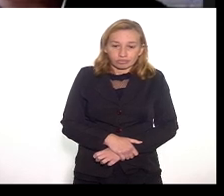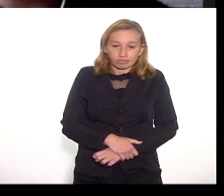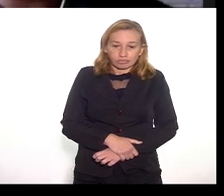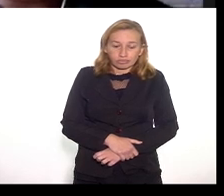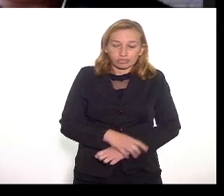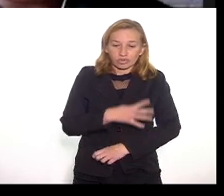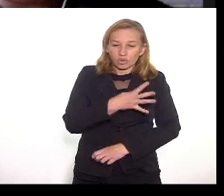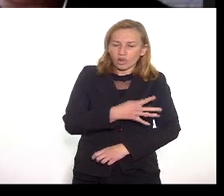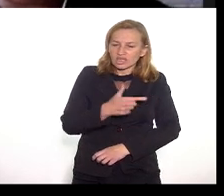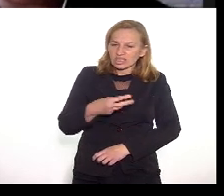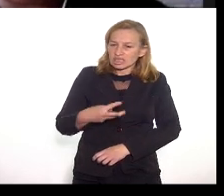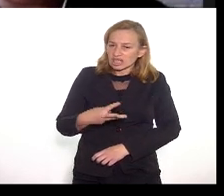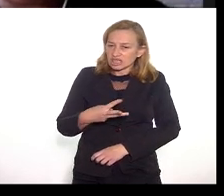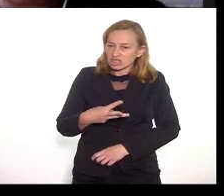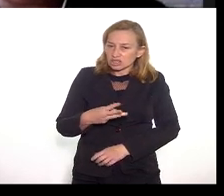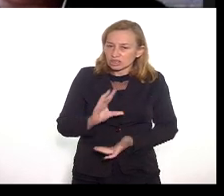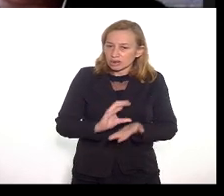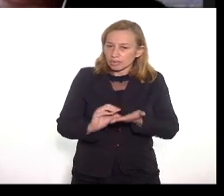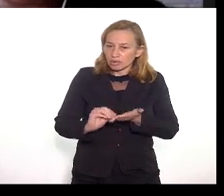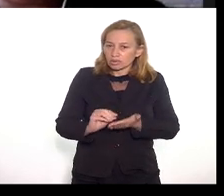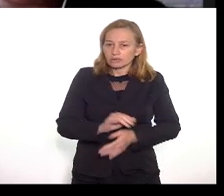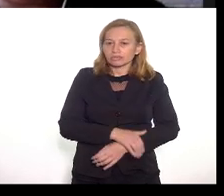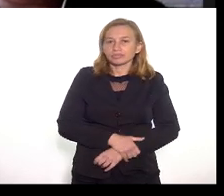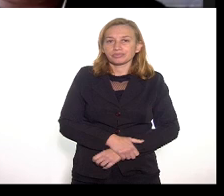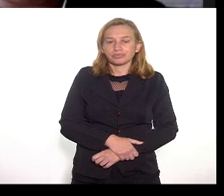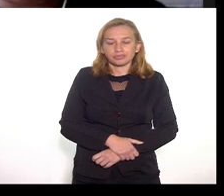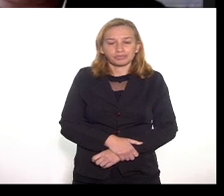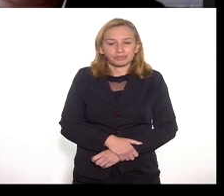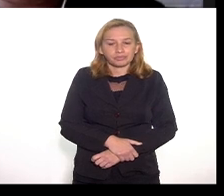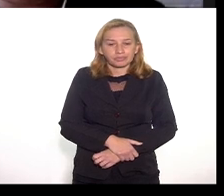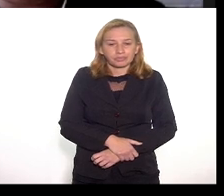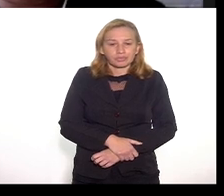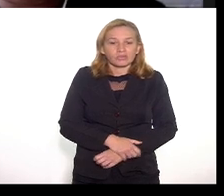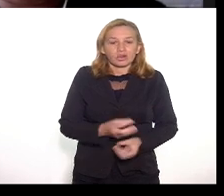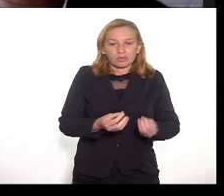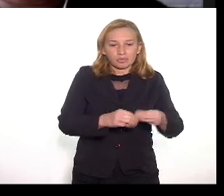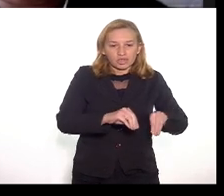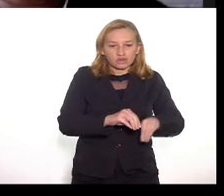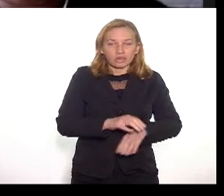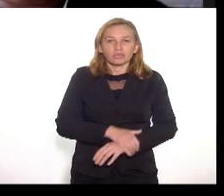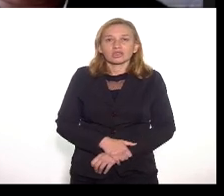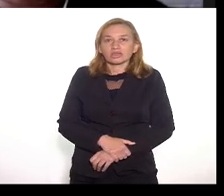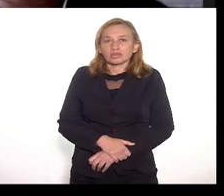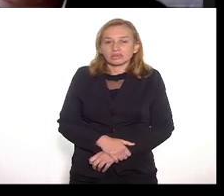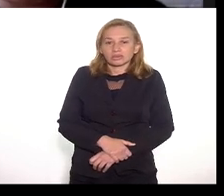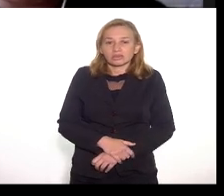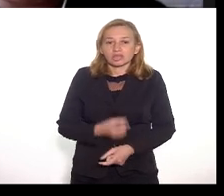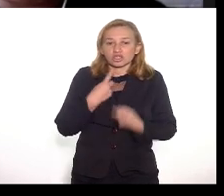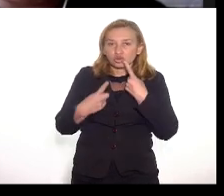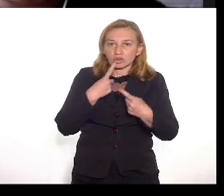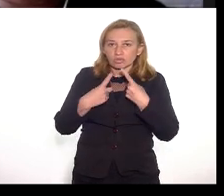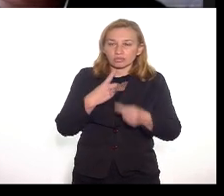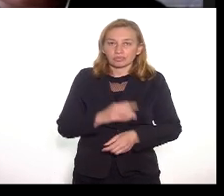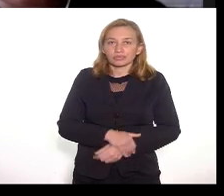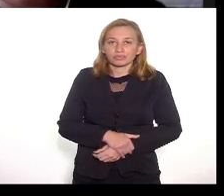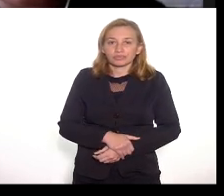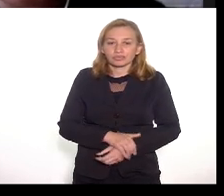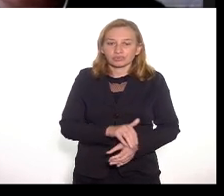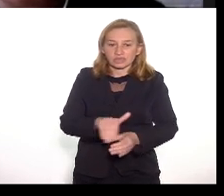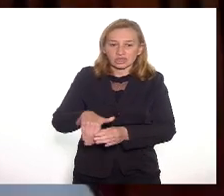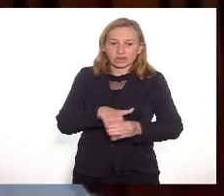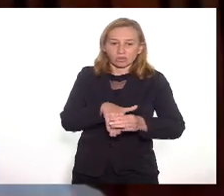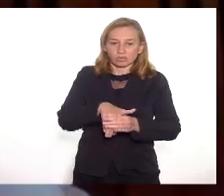É o 43 da pauta, deputado. Então, parecer pela prejudicabilidade. Em discussão.